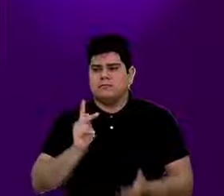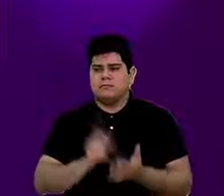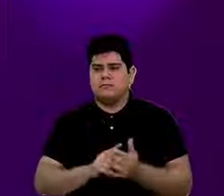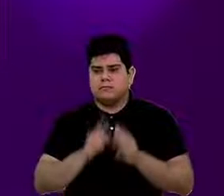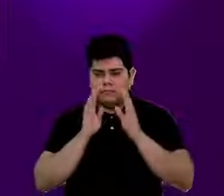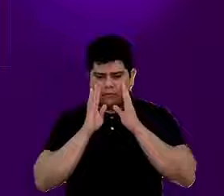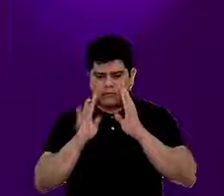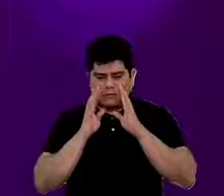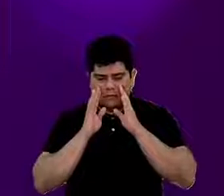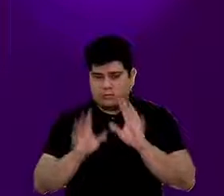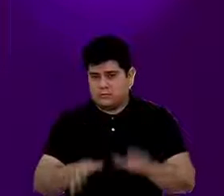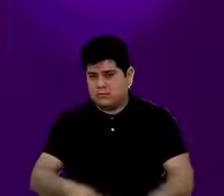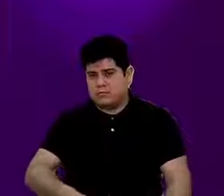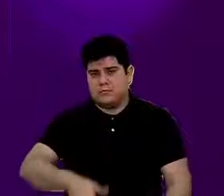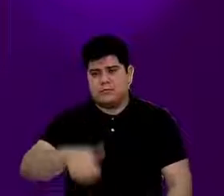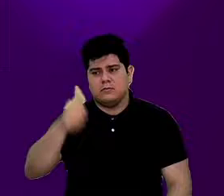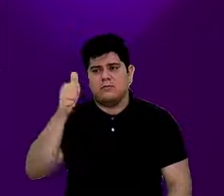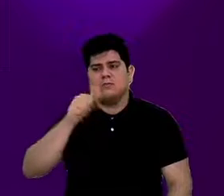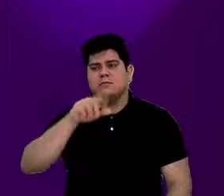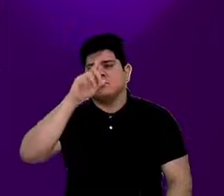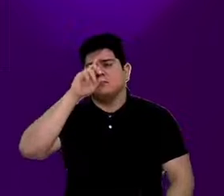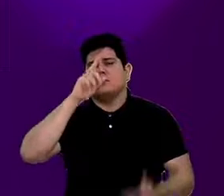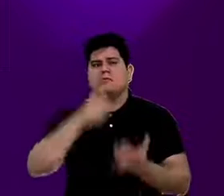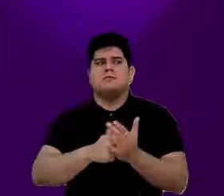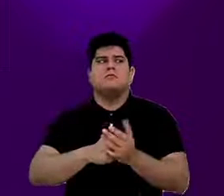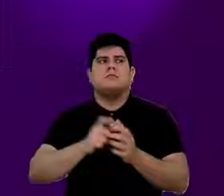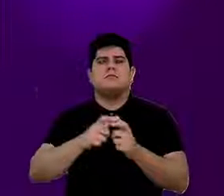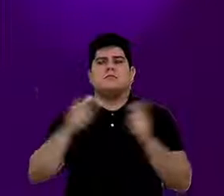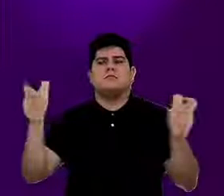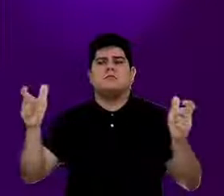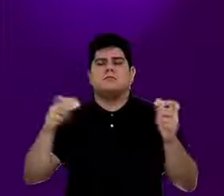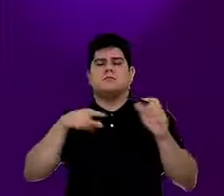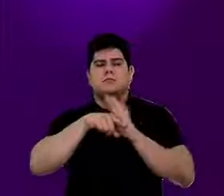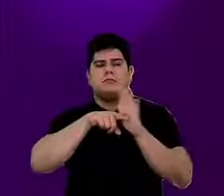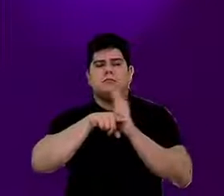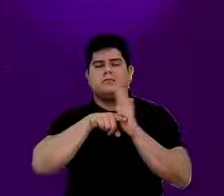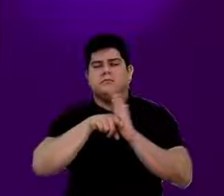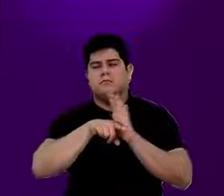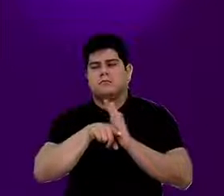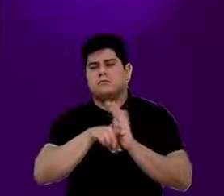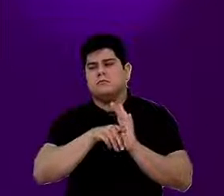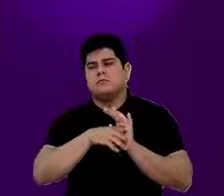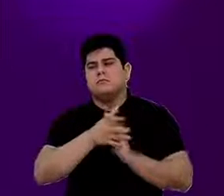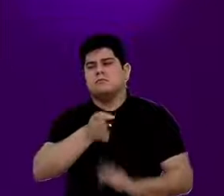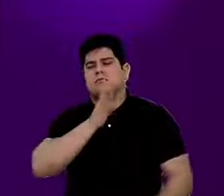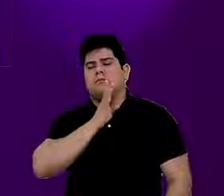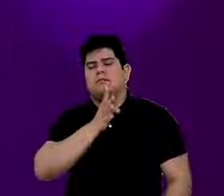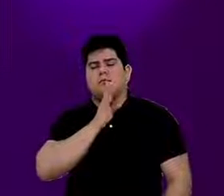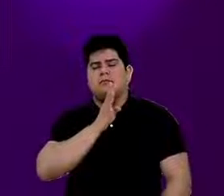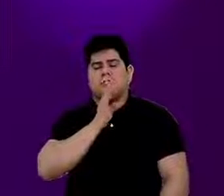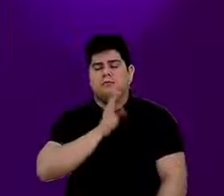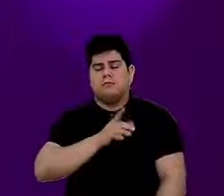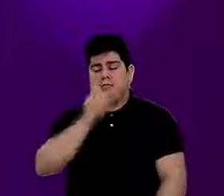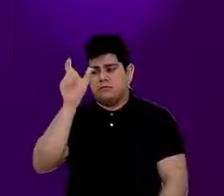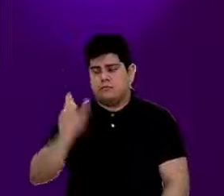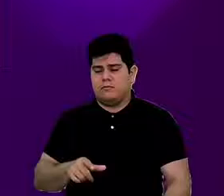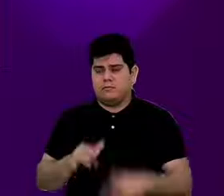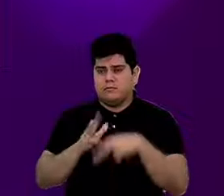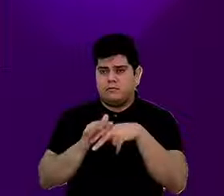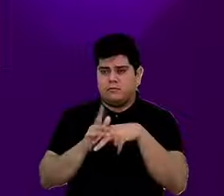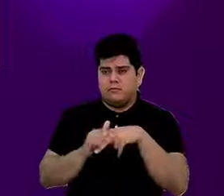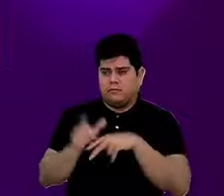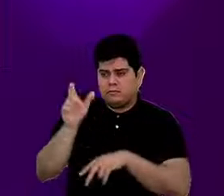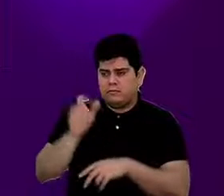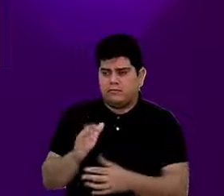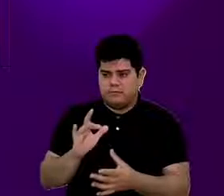ferramenta que nós temos para estabelecer a maior parte dos diagnósticos. Precisamos conhecer os nossos pacientes, ganhar a